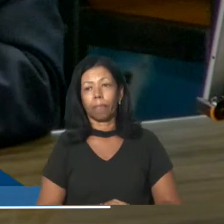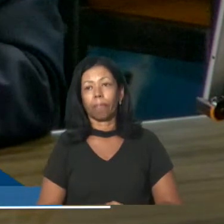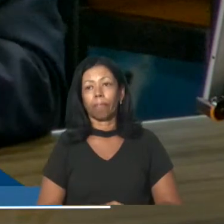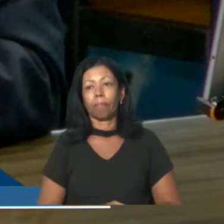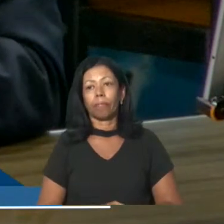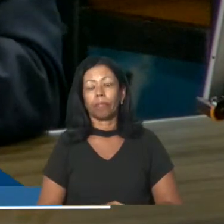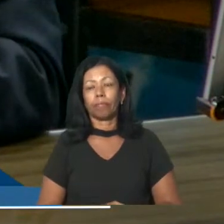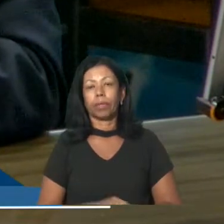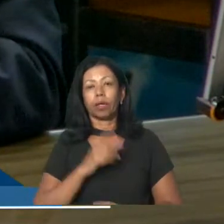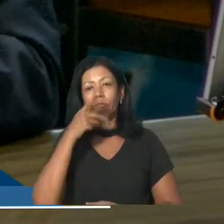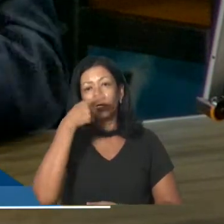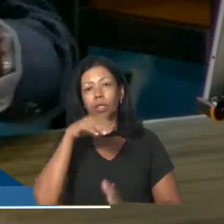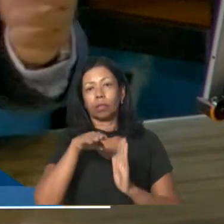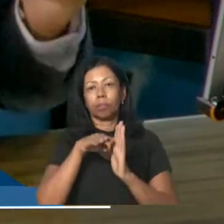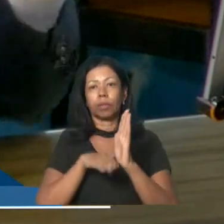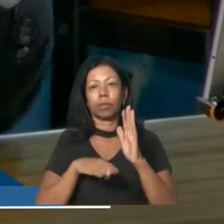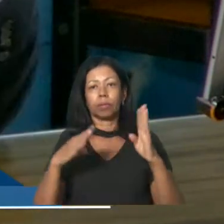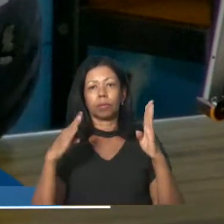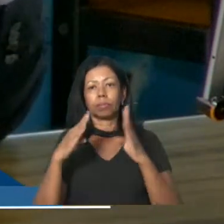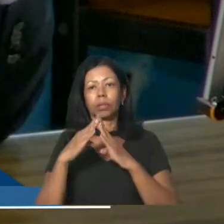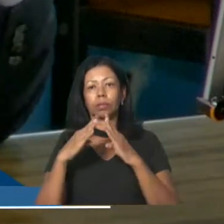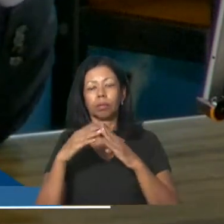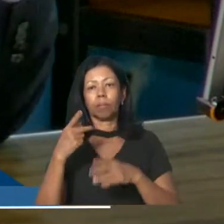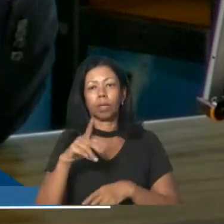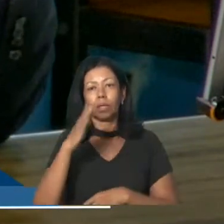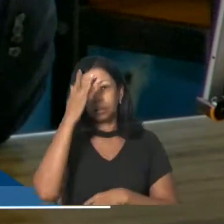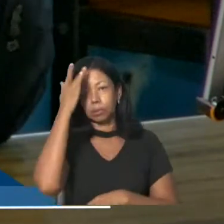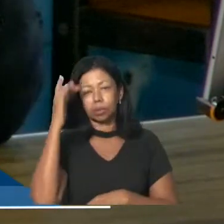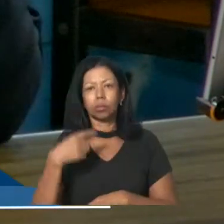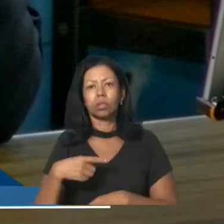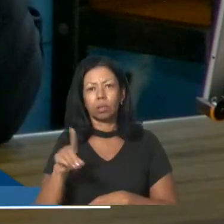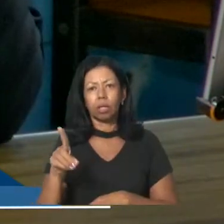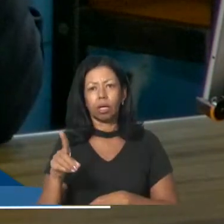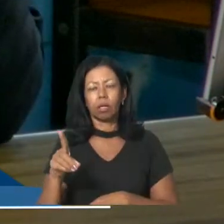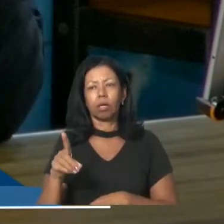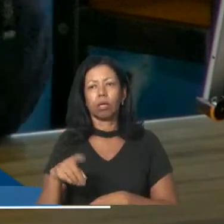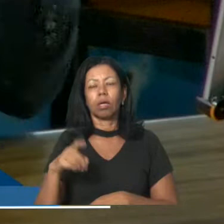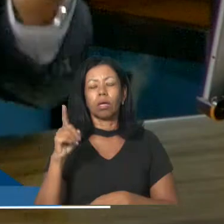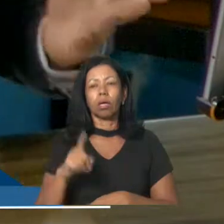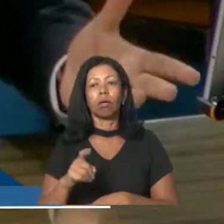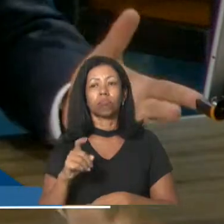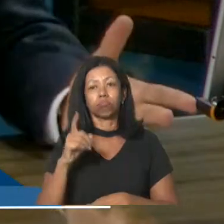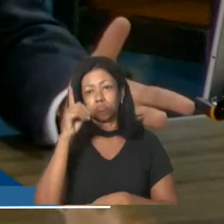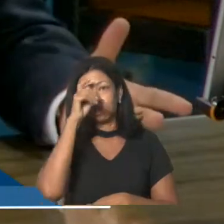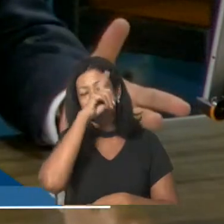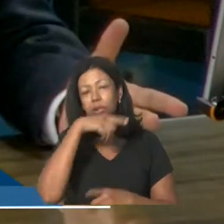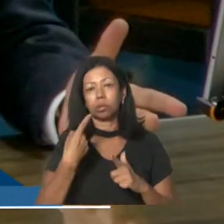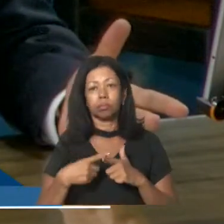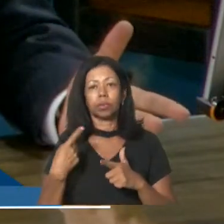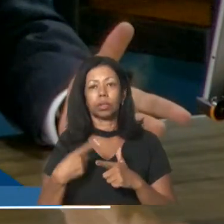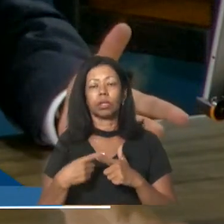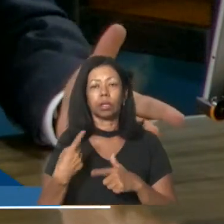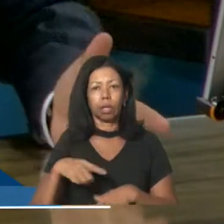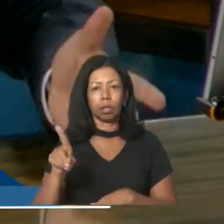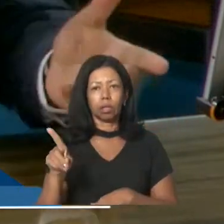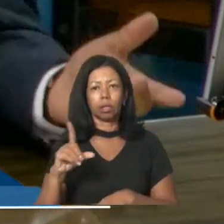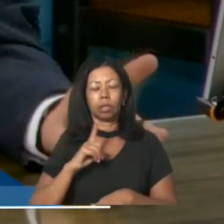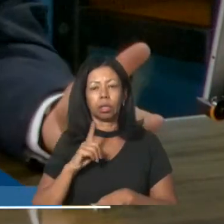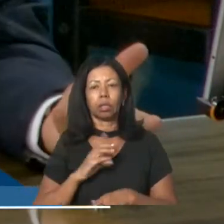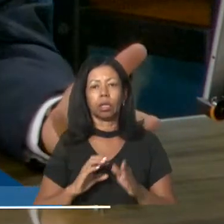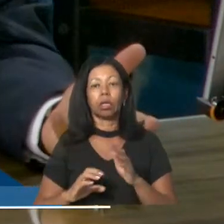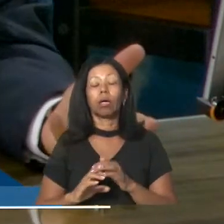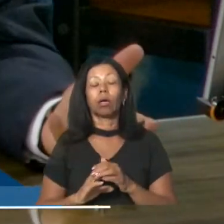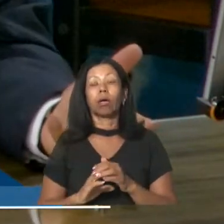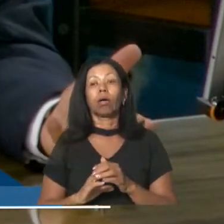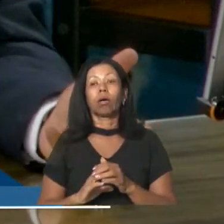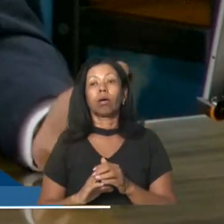Confesso que falar de programa habitacional, principalmente para aquele pessoal ali, é uma complexidade muito grande, que ali envolve o Estado. Eu me